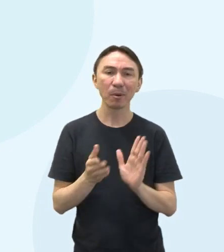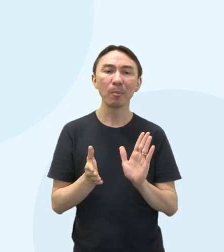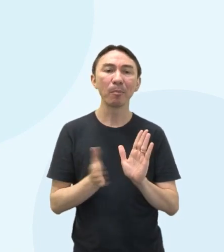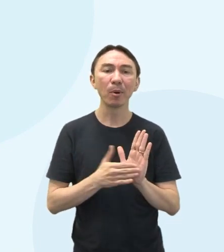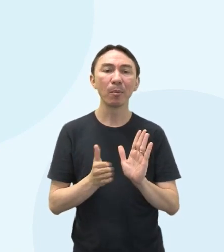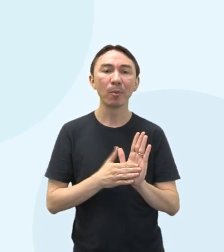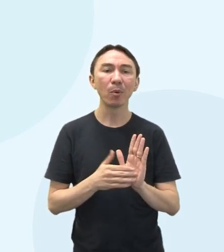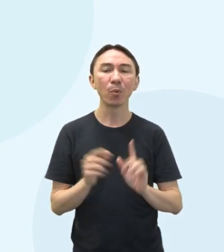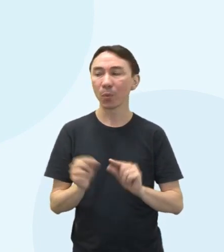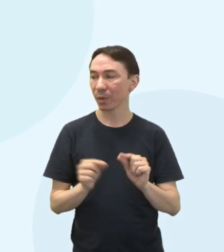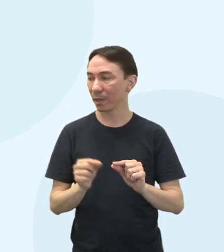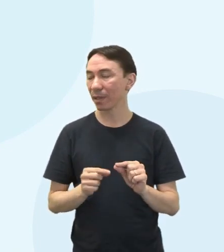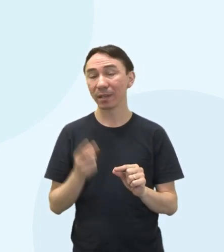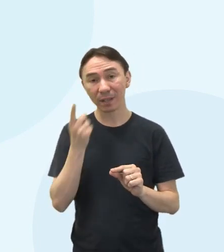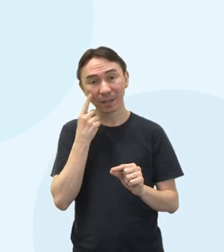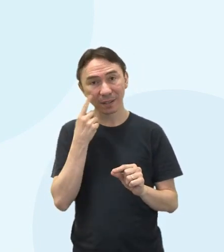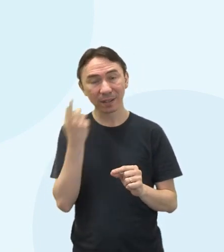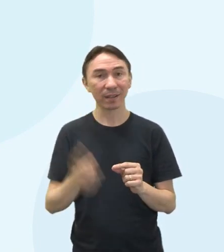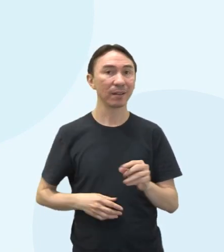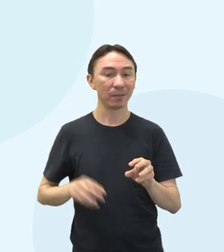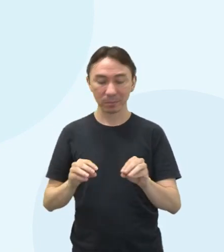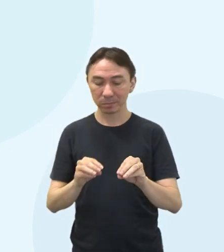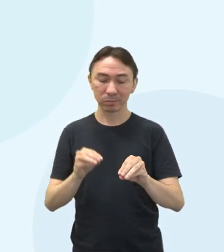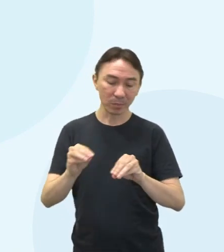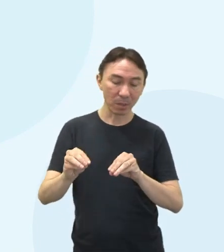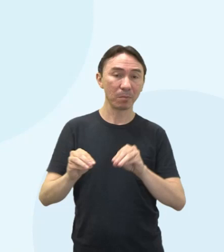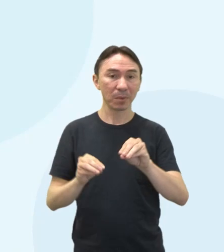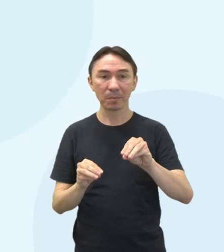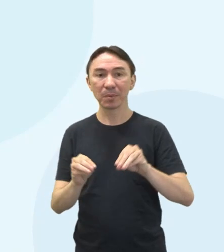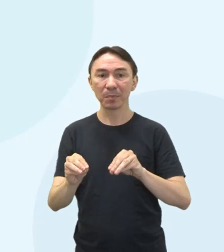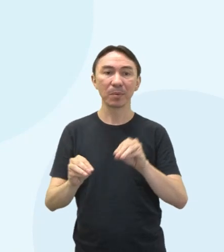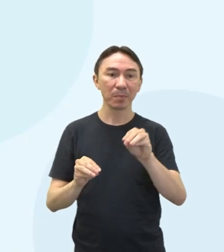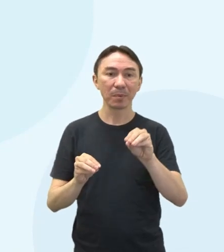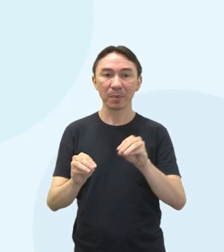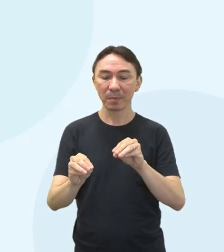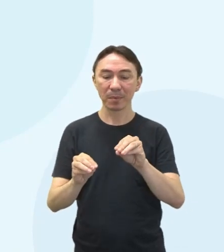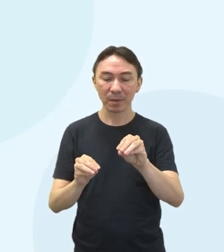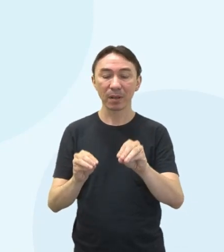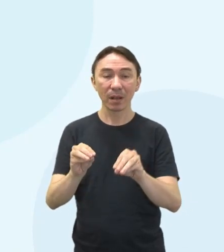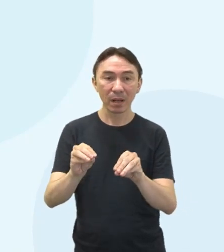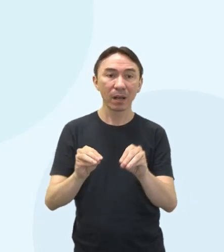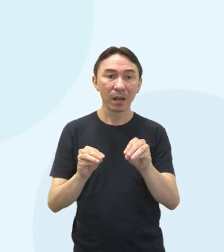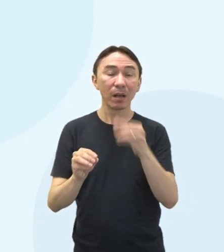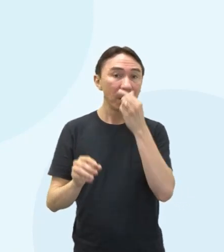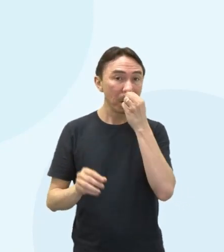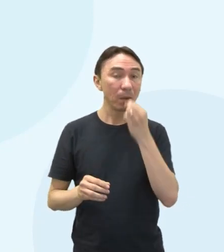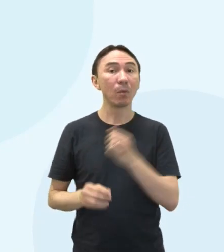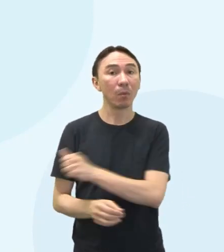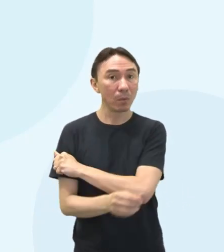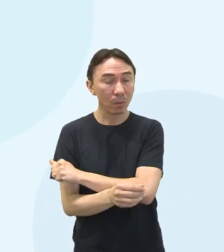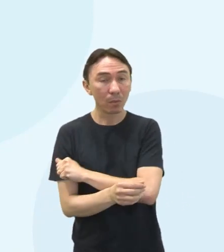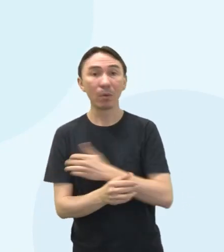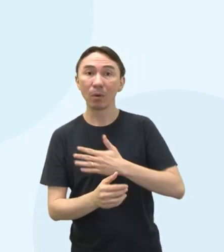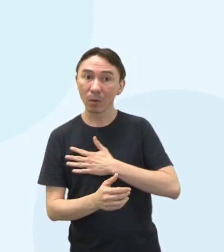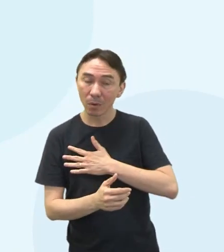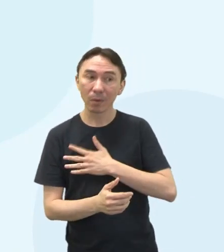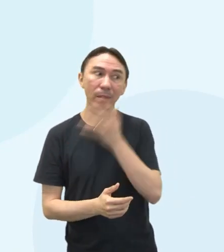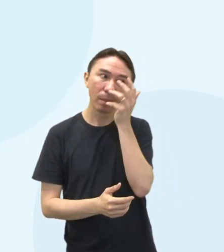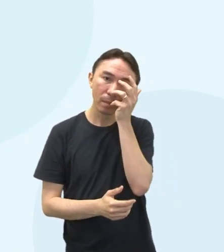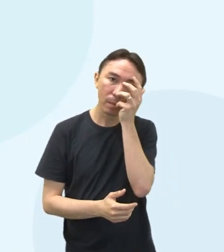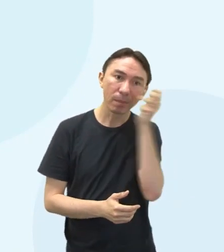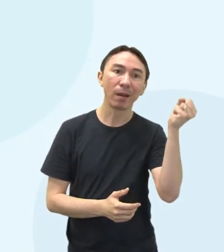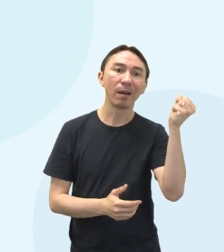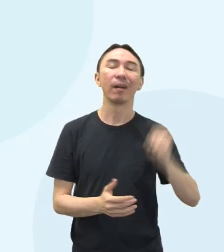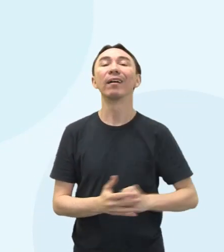é trazer os jogos para os estudantes né os jogos sempre atraem a atenção dos Estudantes né para que os